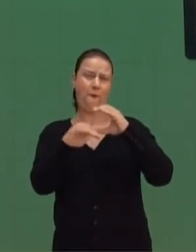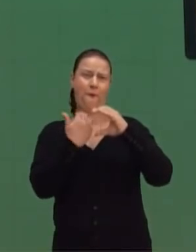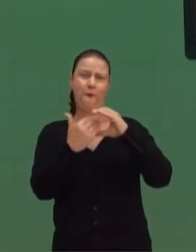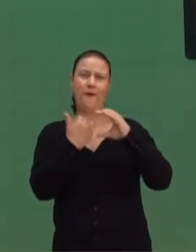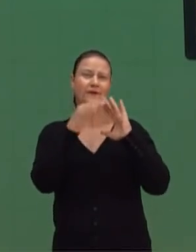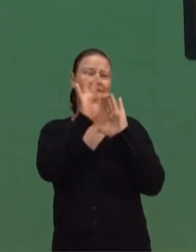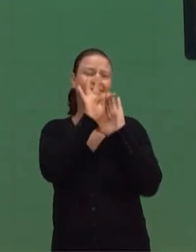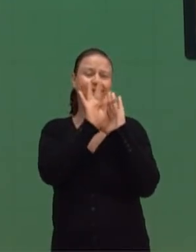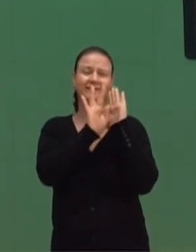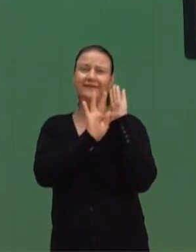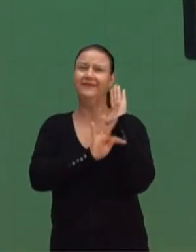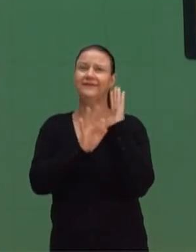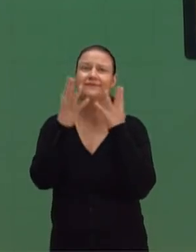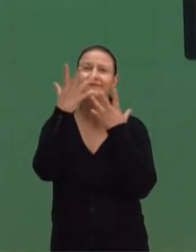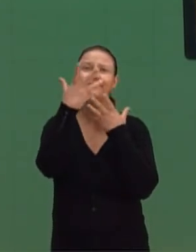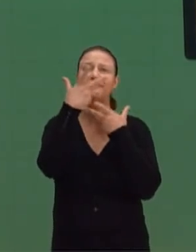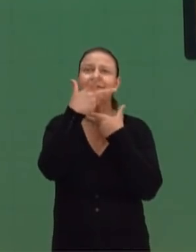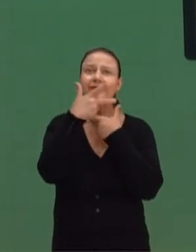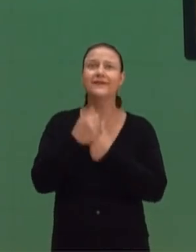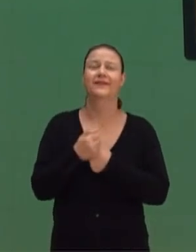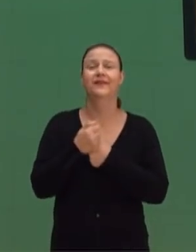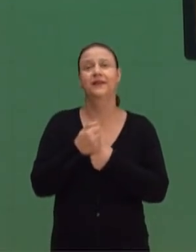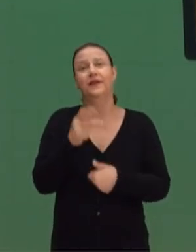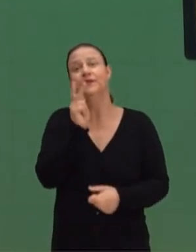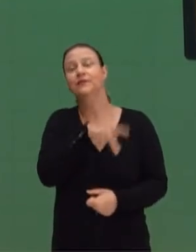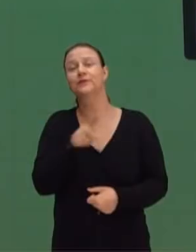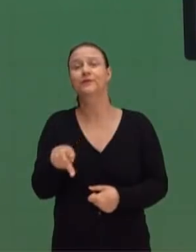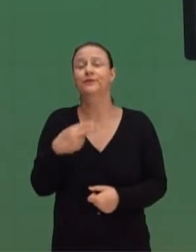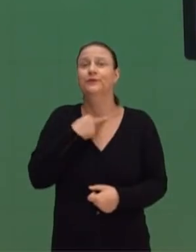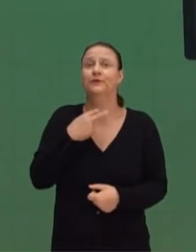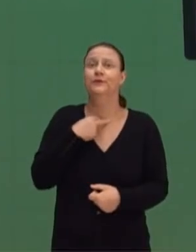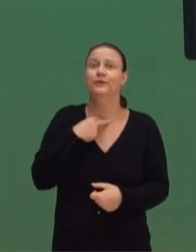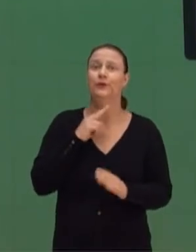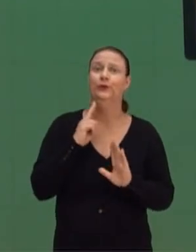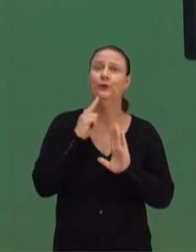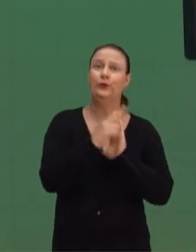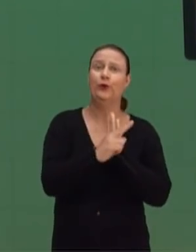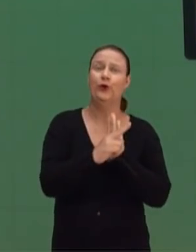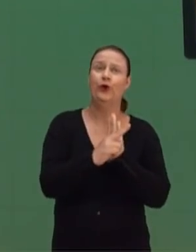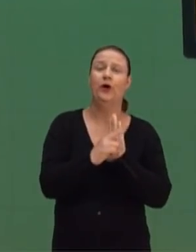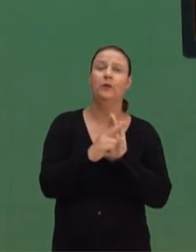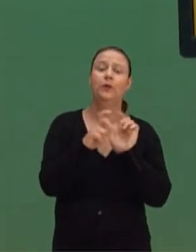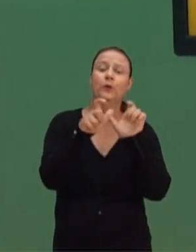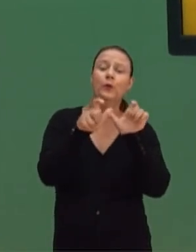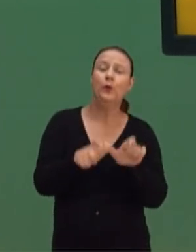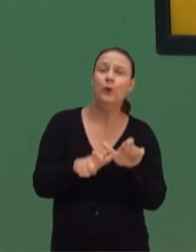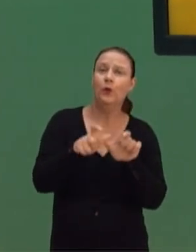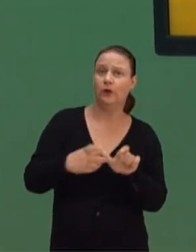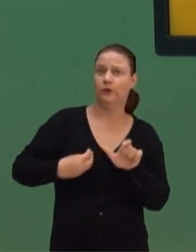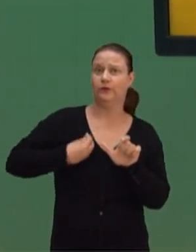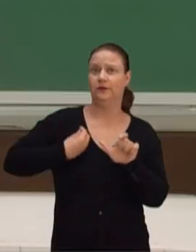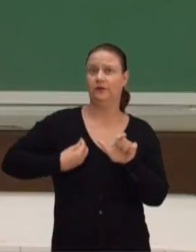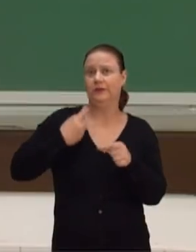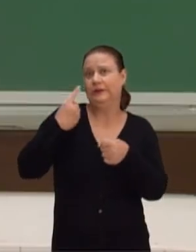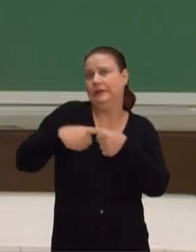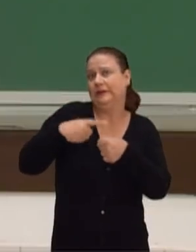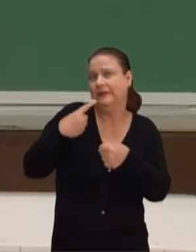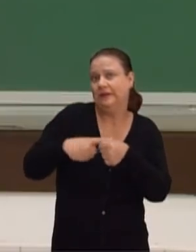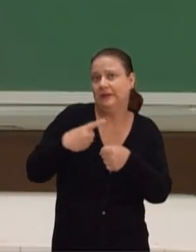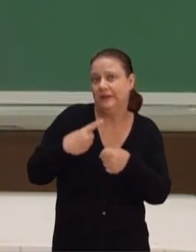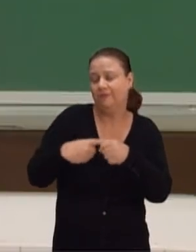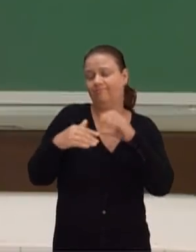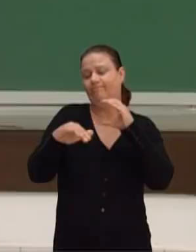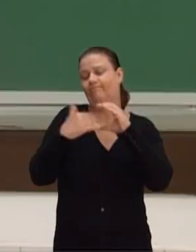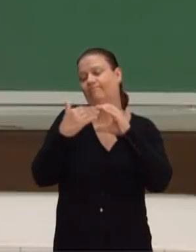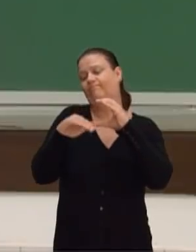tão lindos, que a professora não vai poder nem dizer o nome, nem dizer de onde é a cidade que vocês moram, de onde vocês mandaram